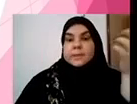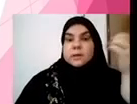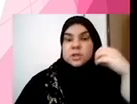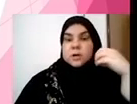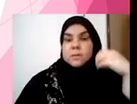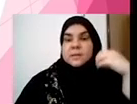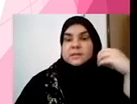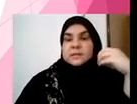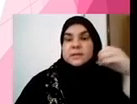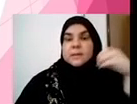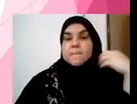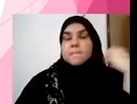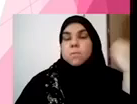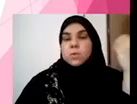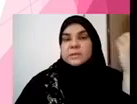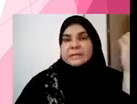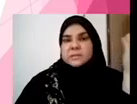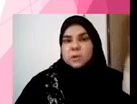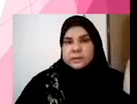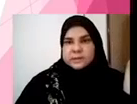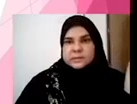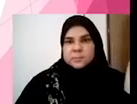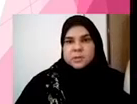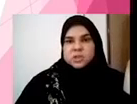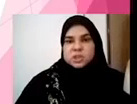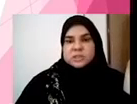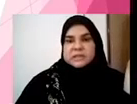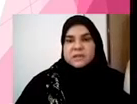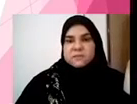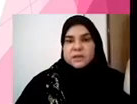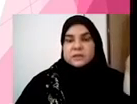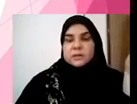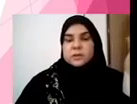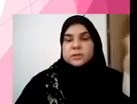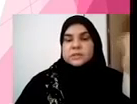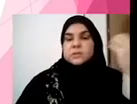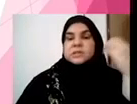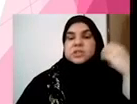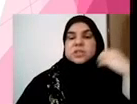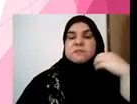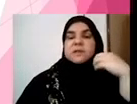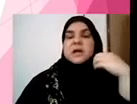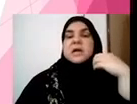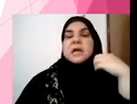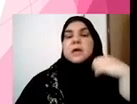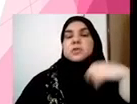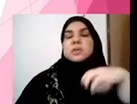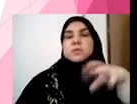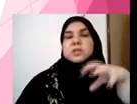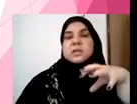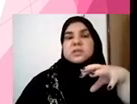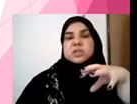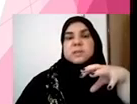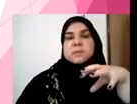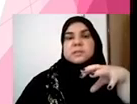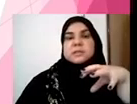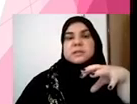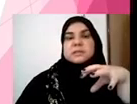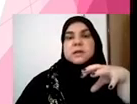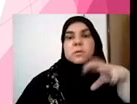1 sextilhão, já começa a ter muitas ordens para a gente escrever. Então, a notação científica é um tipo